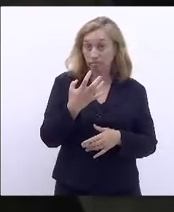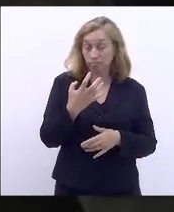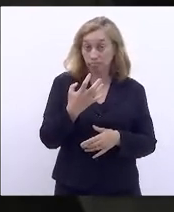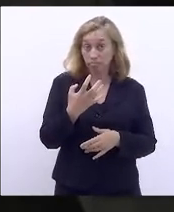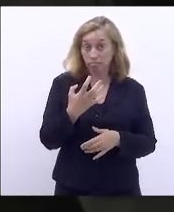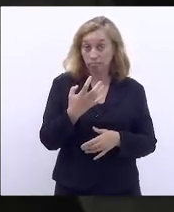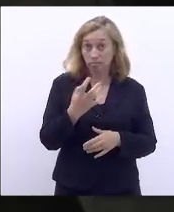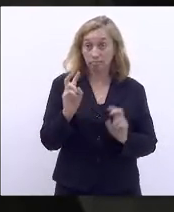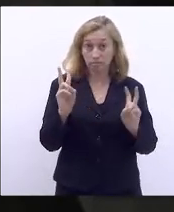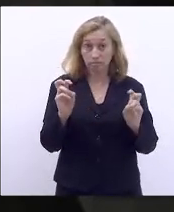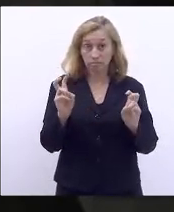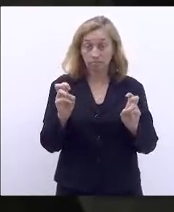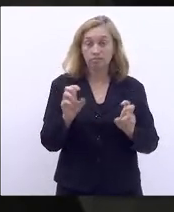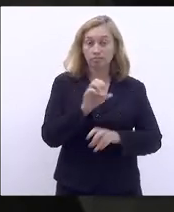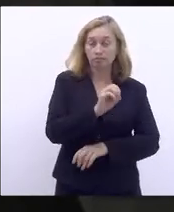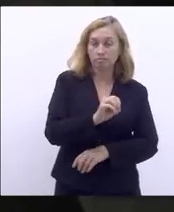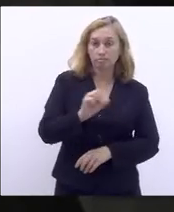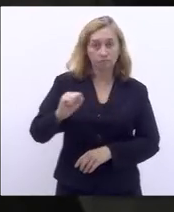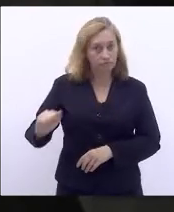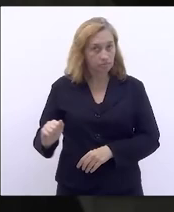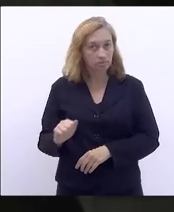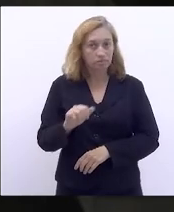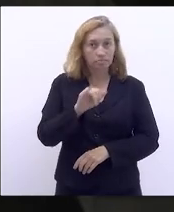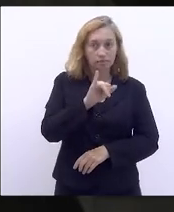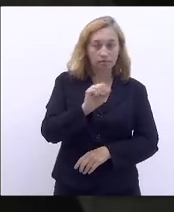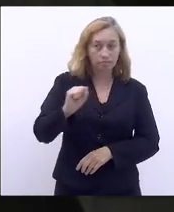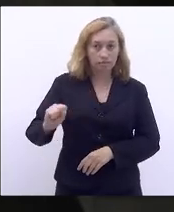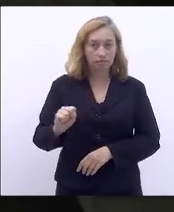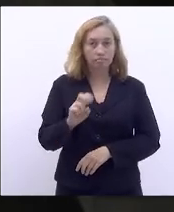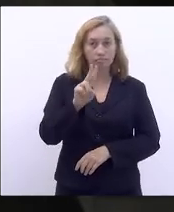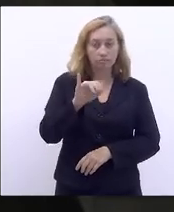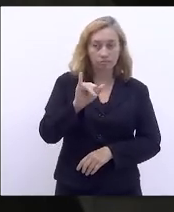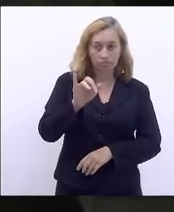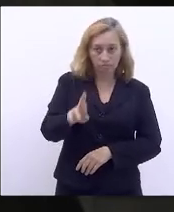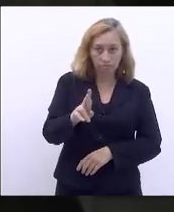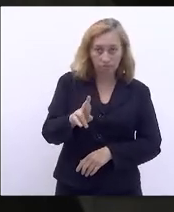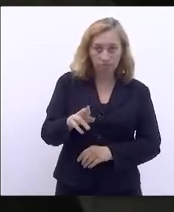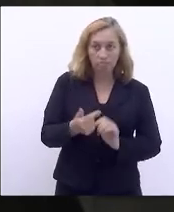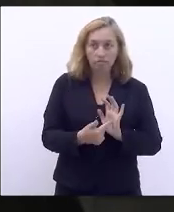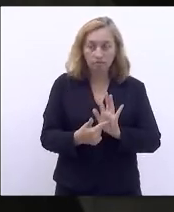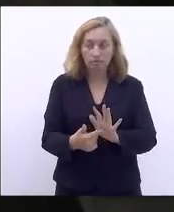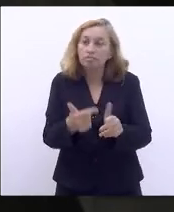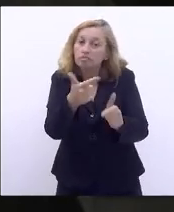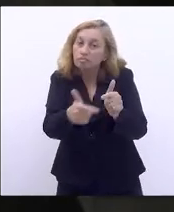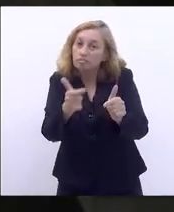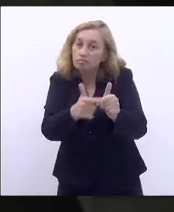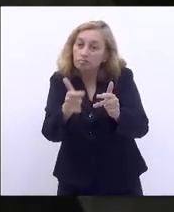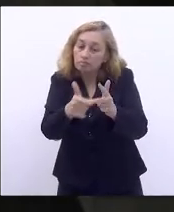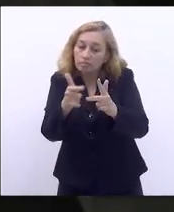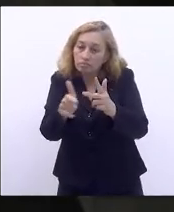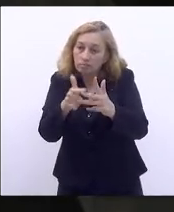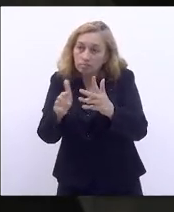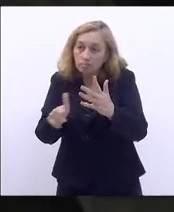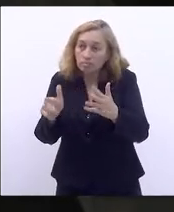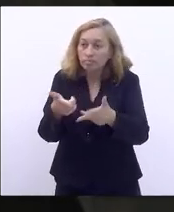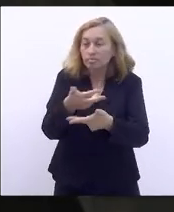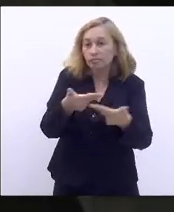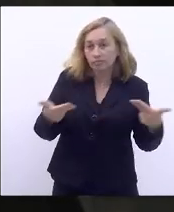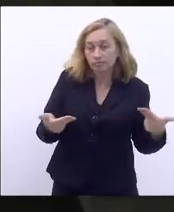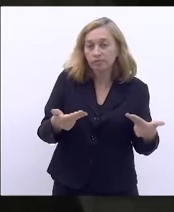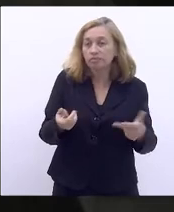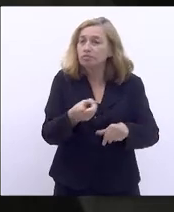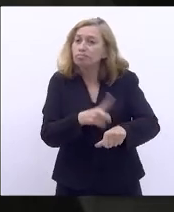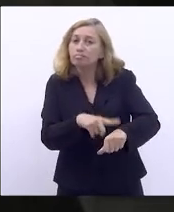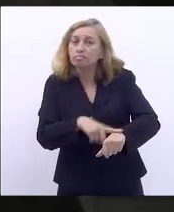em relação às OS, particularmente a IABAS e a UNIR, revelaram um amontoado de problemas e, sobretudo, no momento em